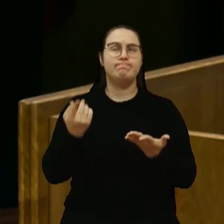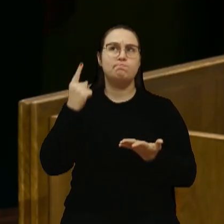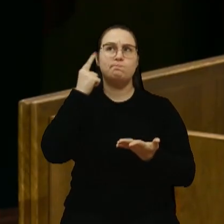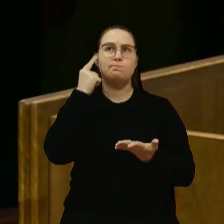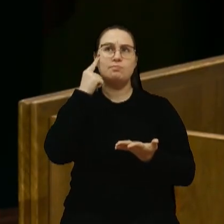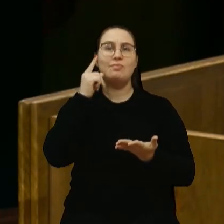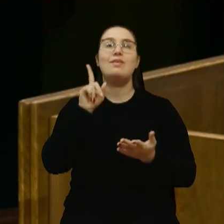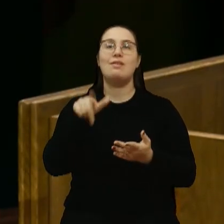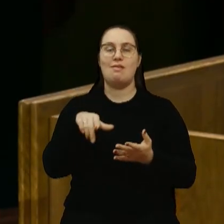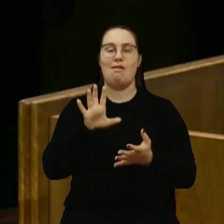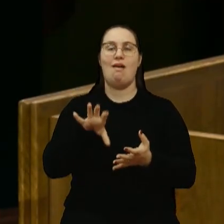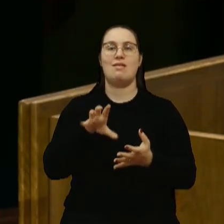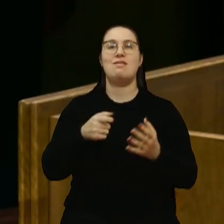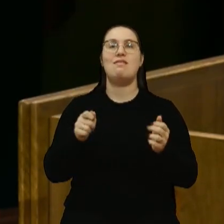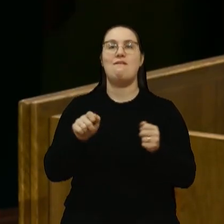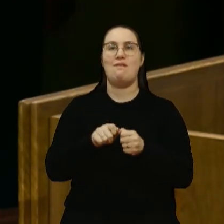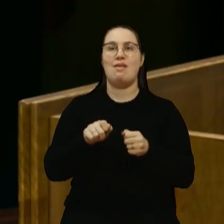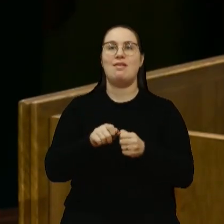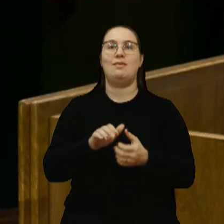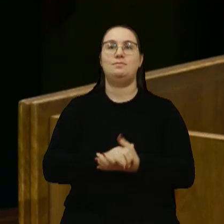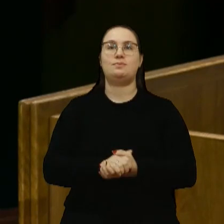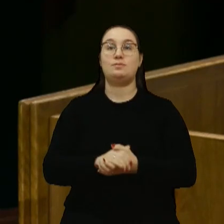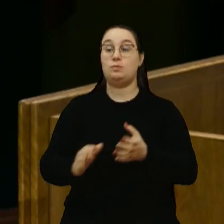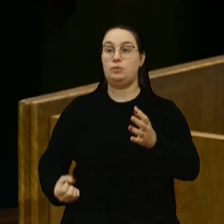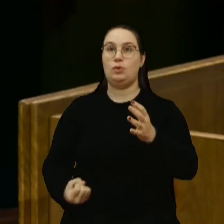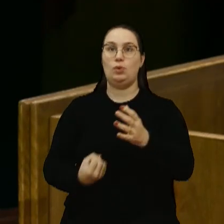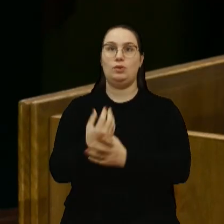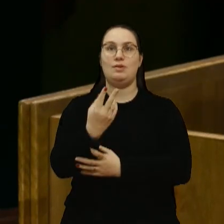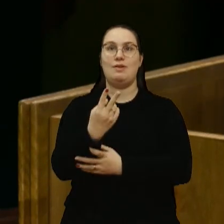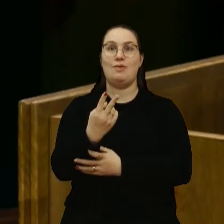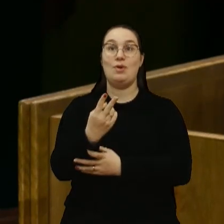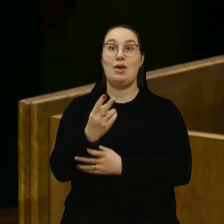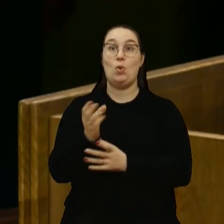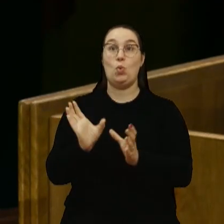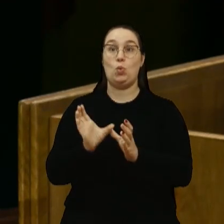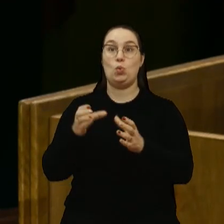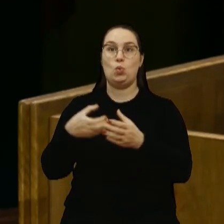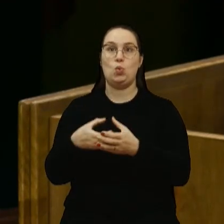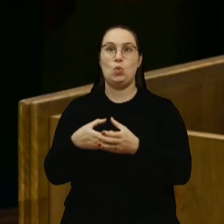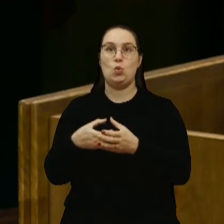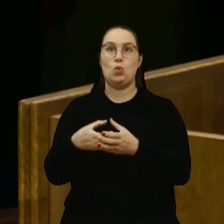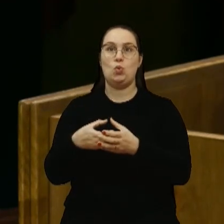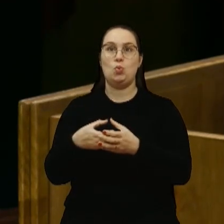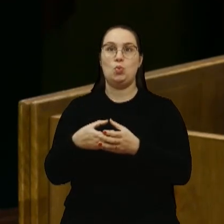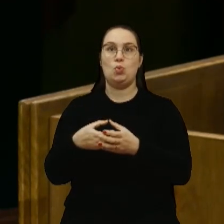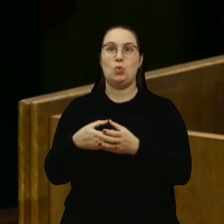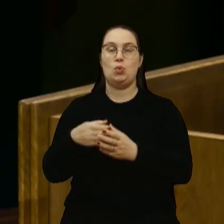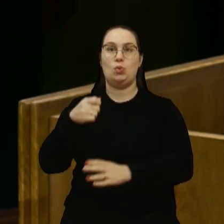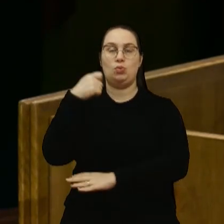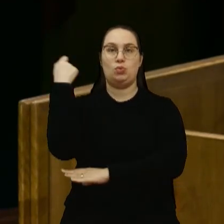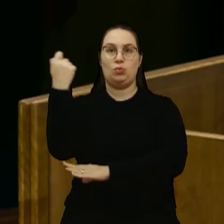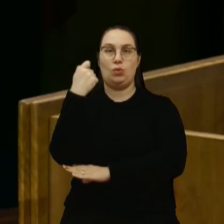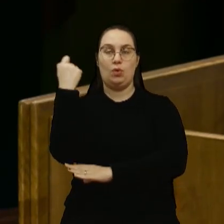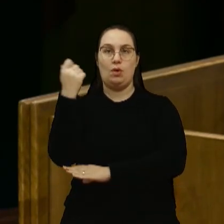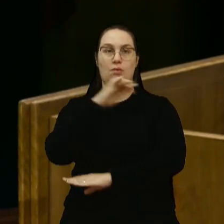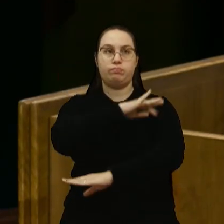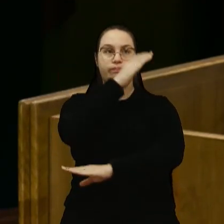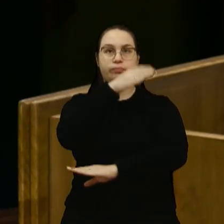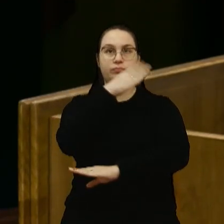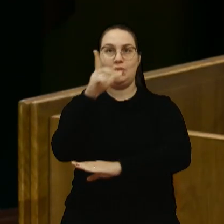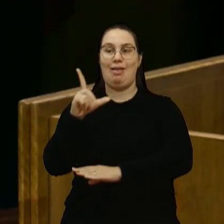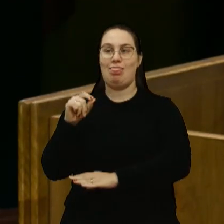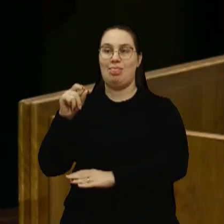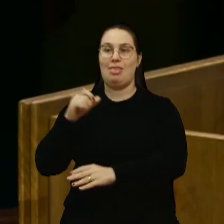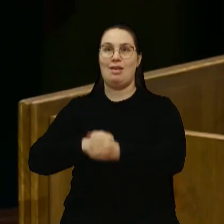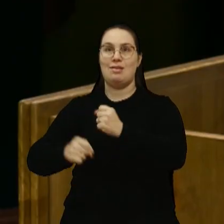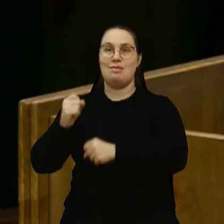E assim eu fiz. Quando fundei o Veteran Car Club da Serra Gaúcha, há 10 anos, a intenção